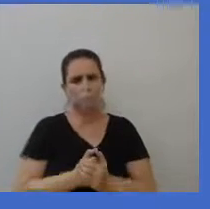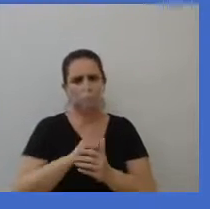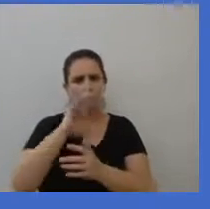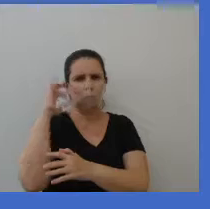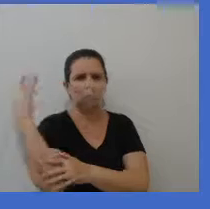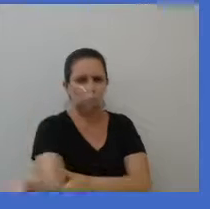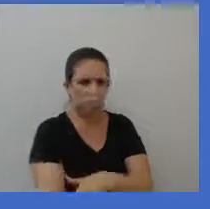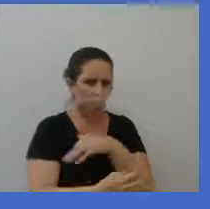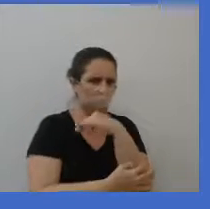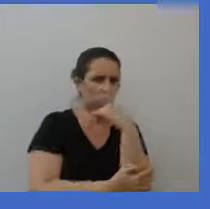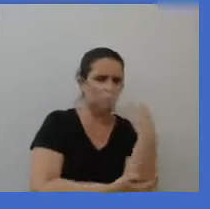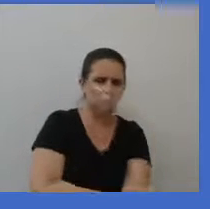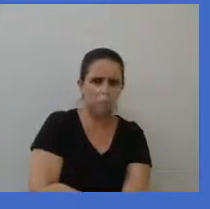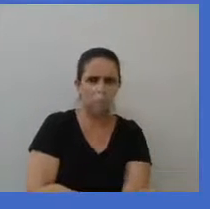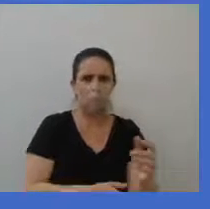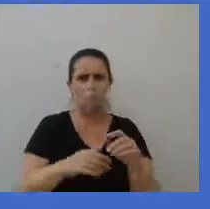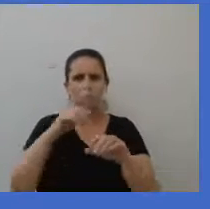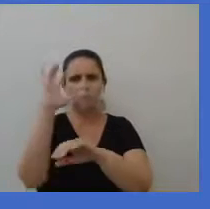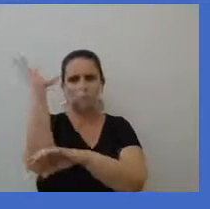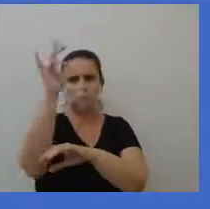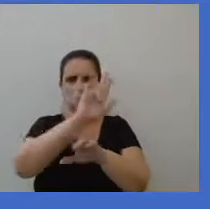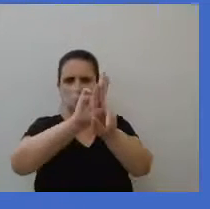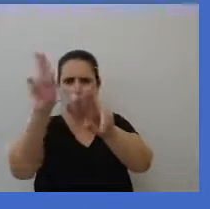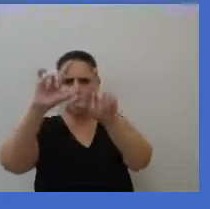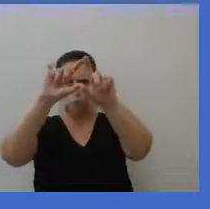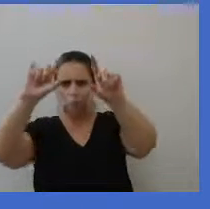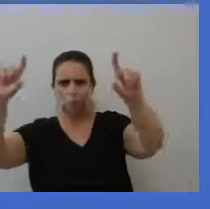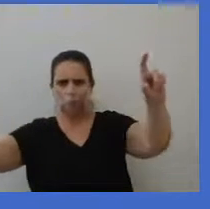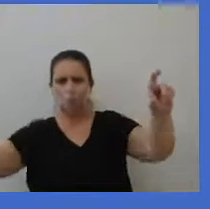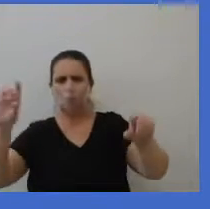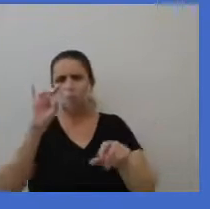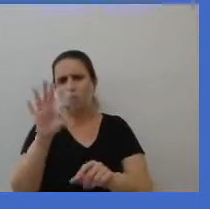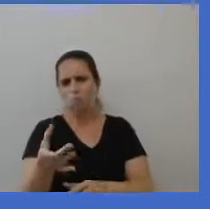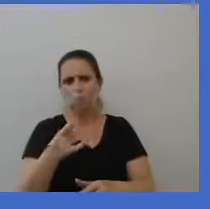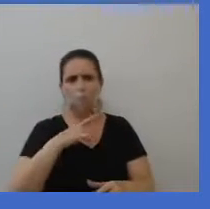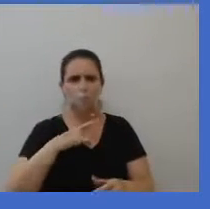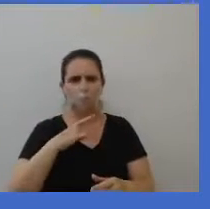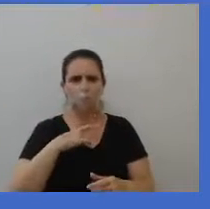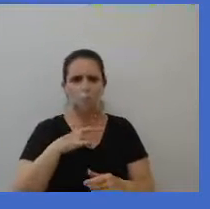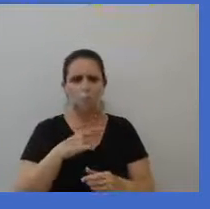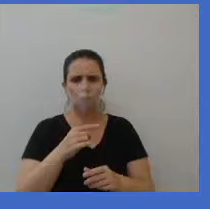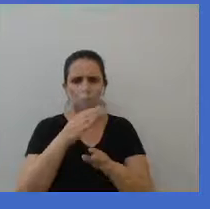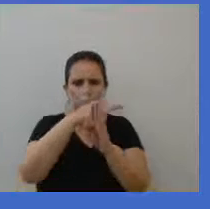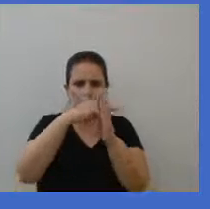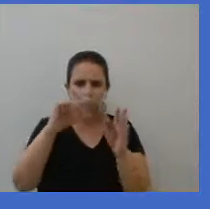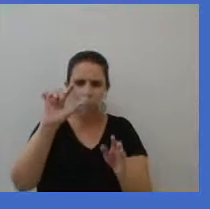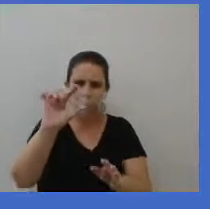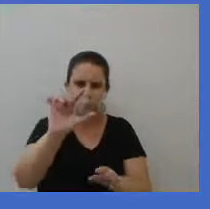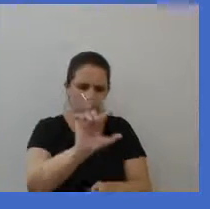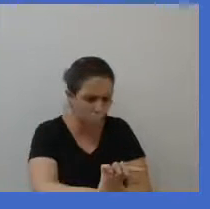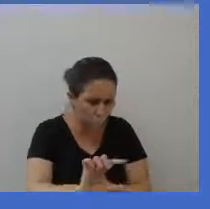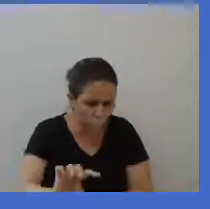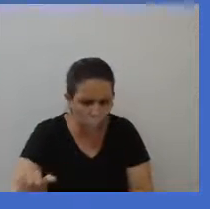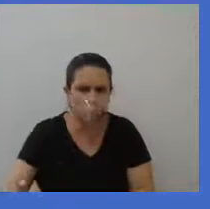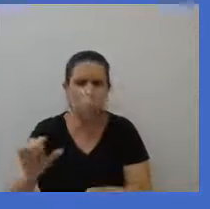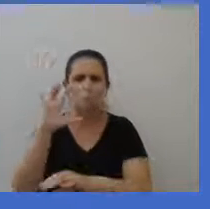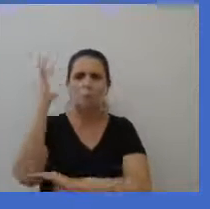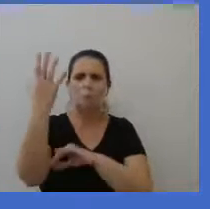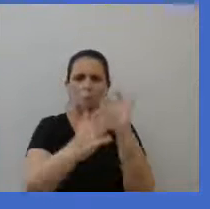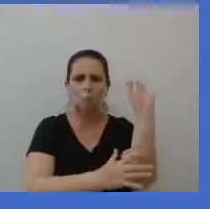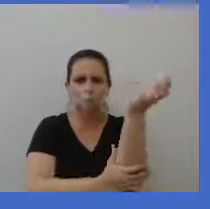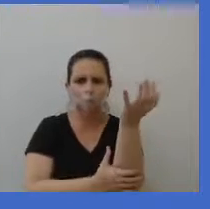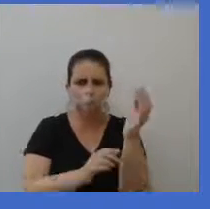de Nietzsche, deixar para vocês com uma reflexão, tá bom? Nietzsche é um filósofo, certamente vocês já ouviram falar. Professor, se eu ouvir,